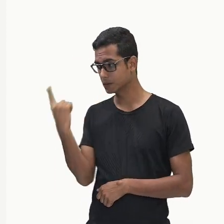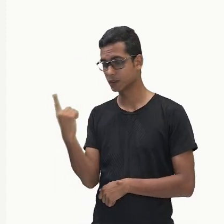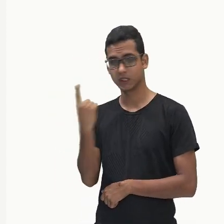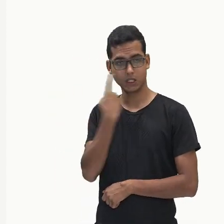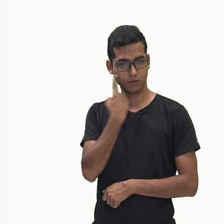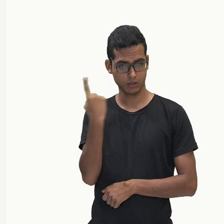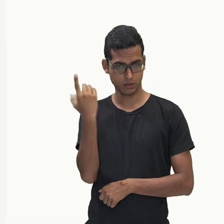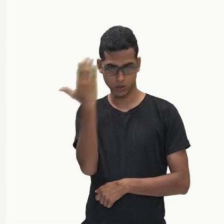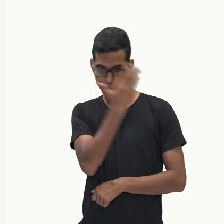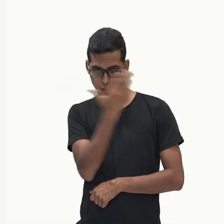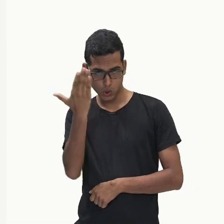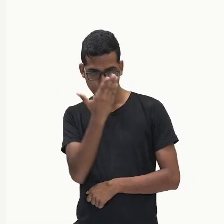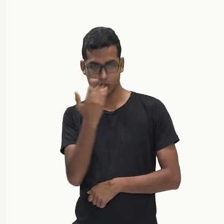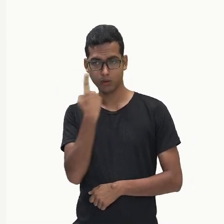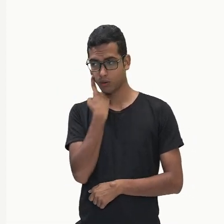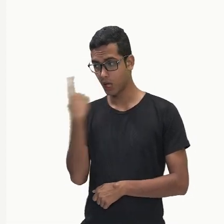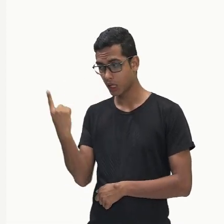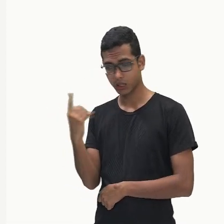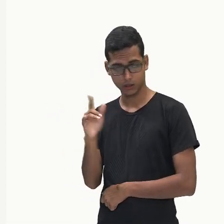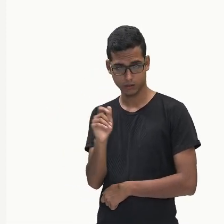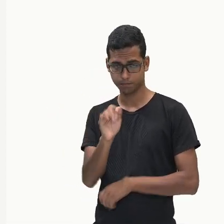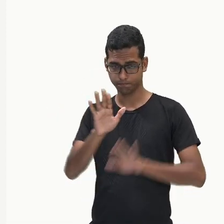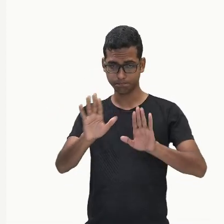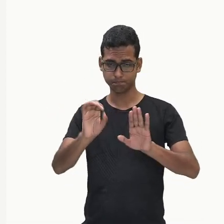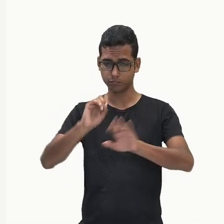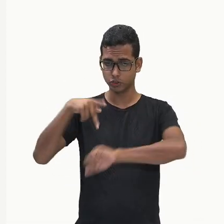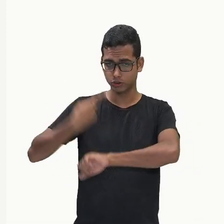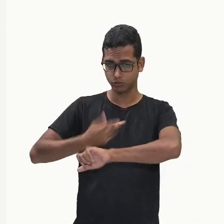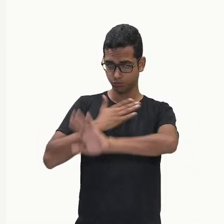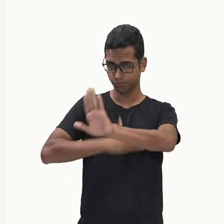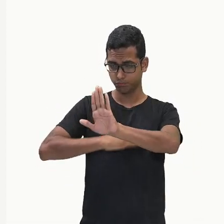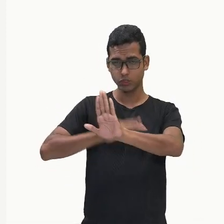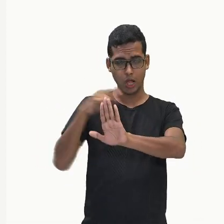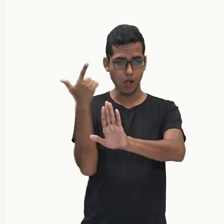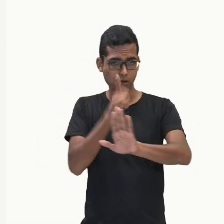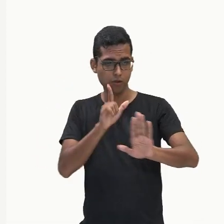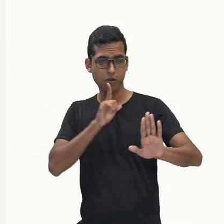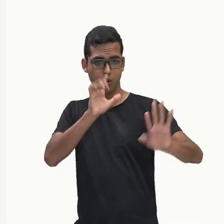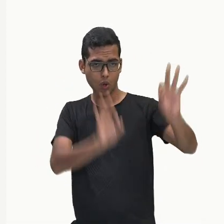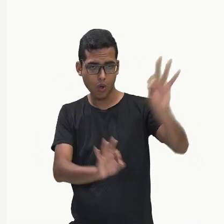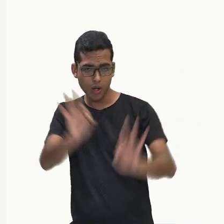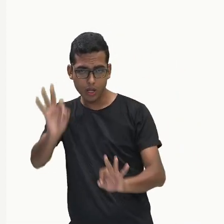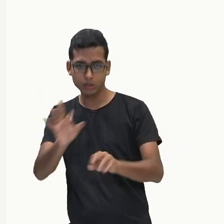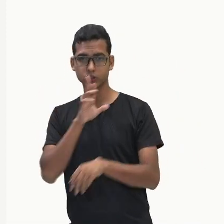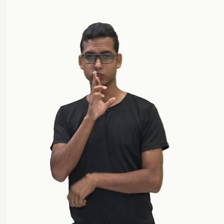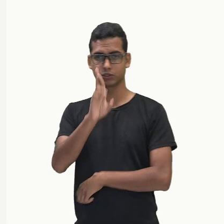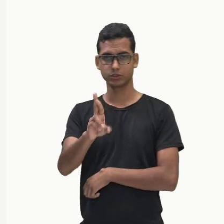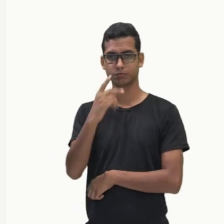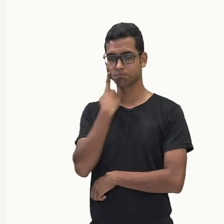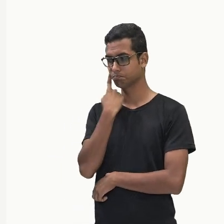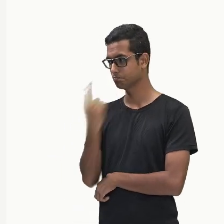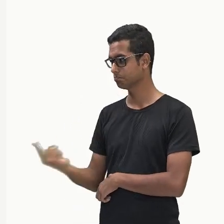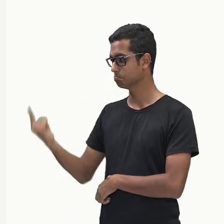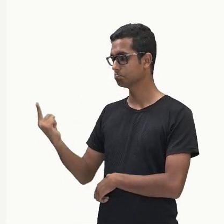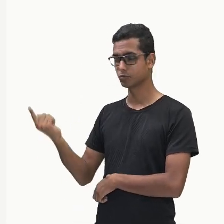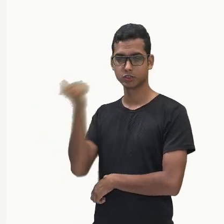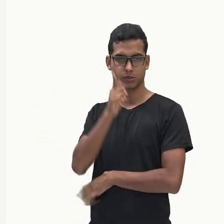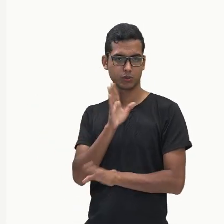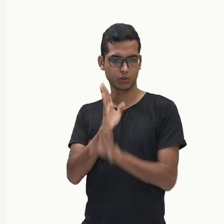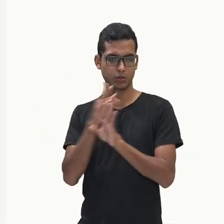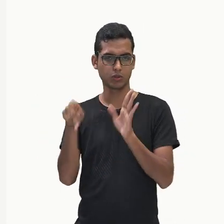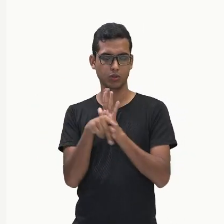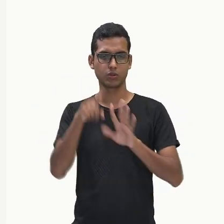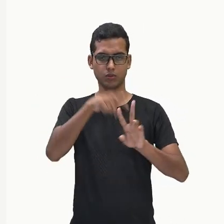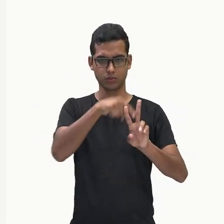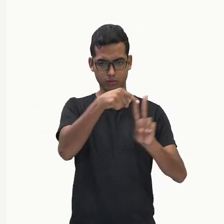solução dela, não se preocupe. Daqui a pouco nós vamos construir também o resultado, tá? Nós vamos encontrar as raízes